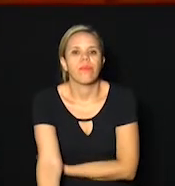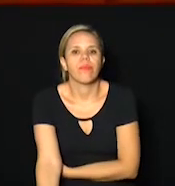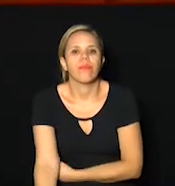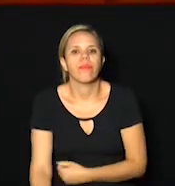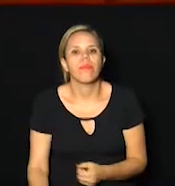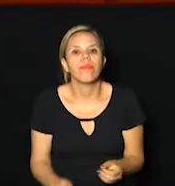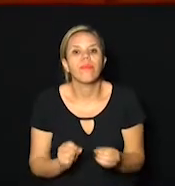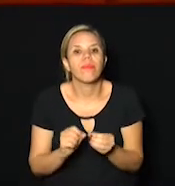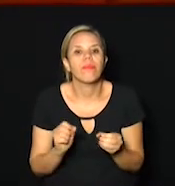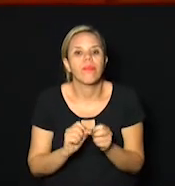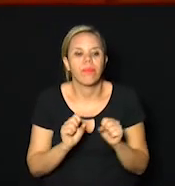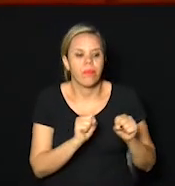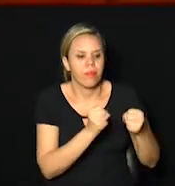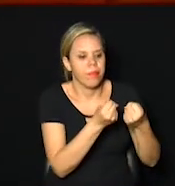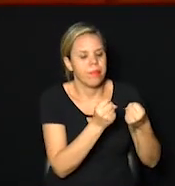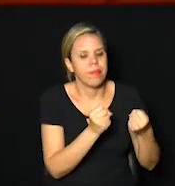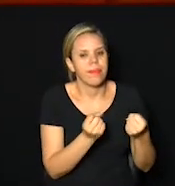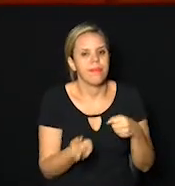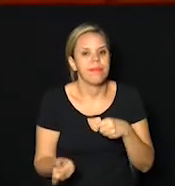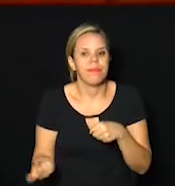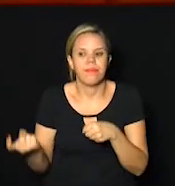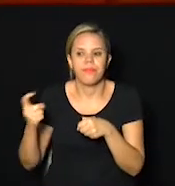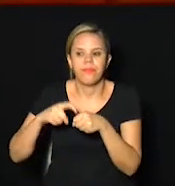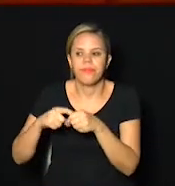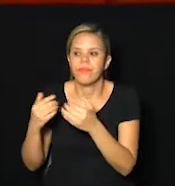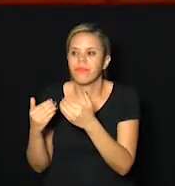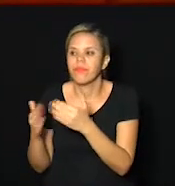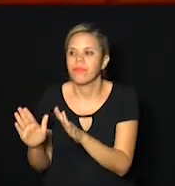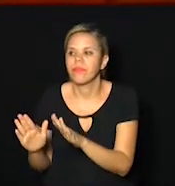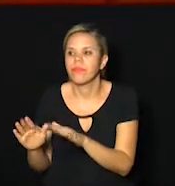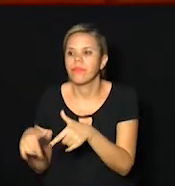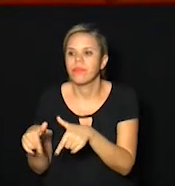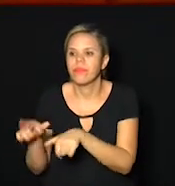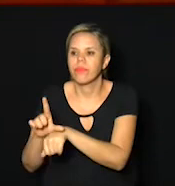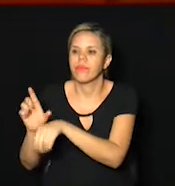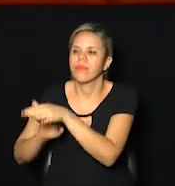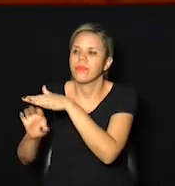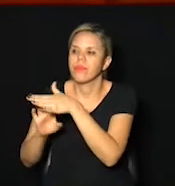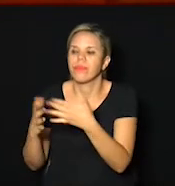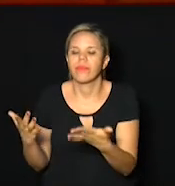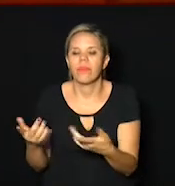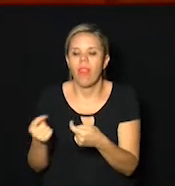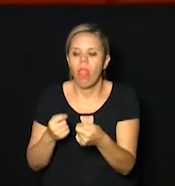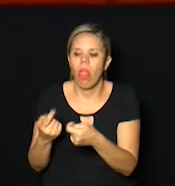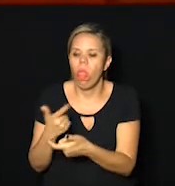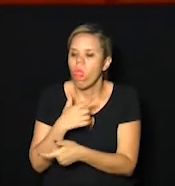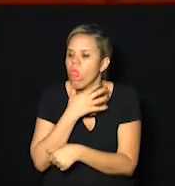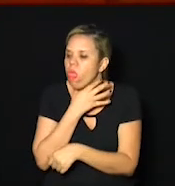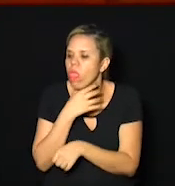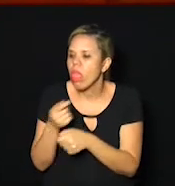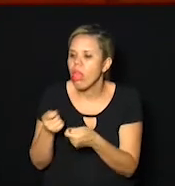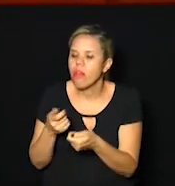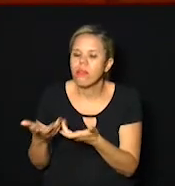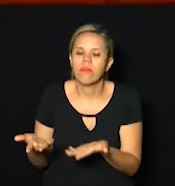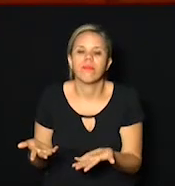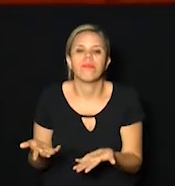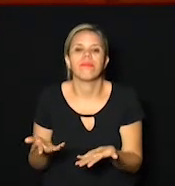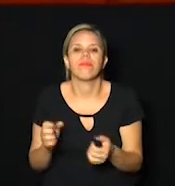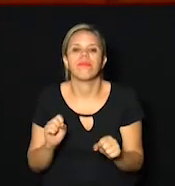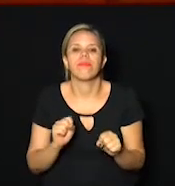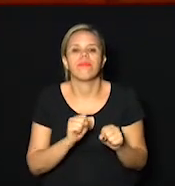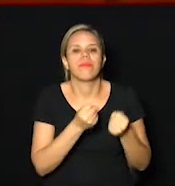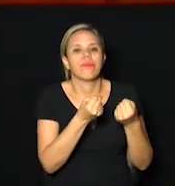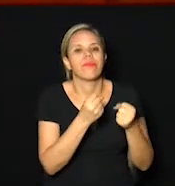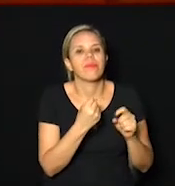eu faço? Eu defendo o retorno às atividades para não ter crise econômica, eu defendo